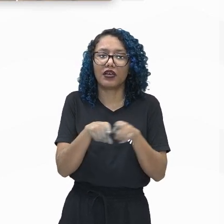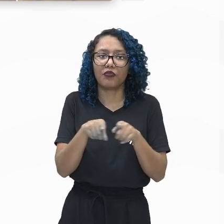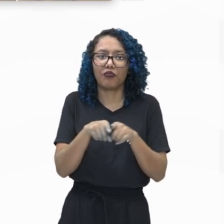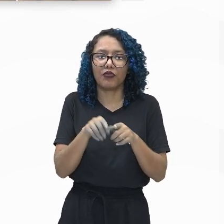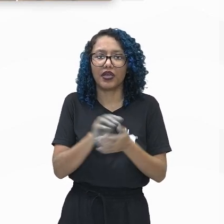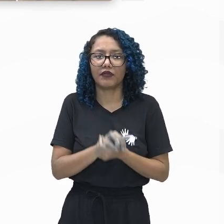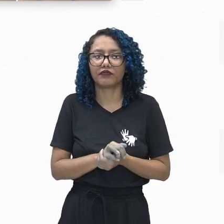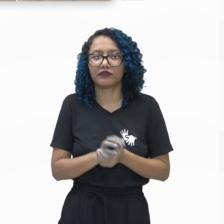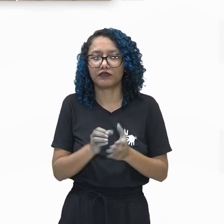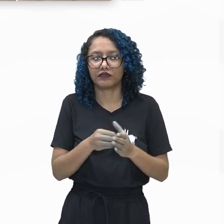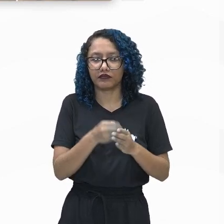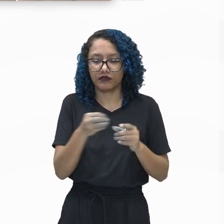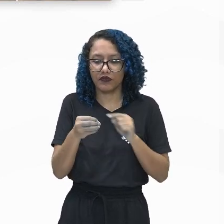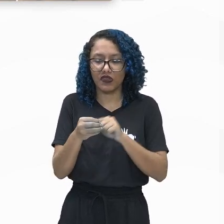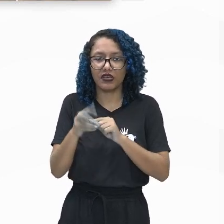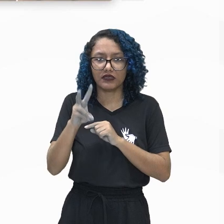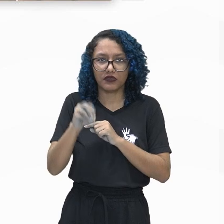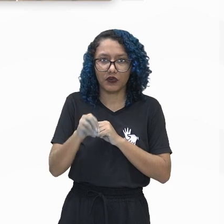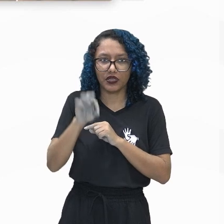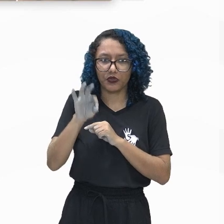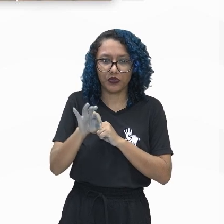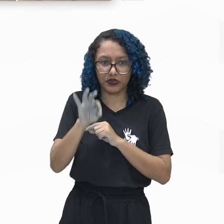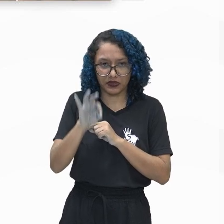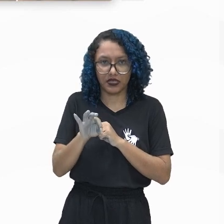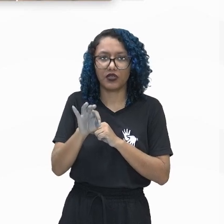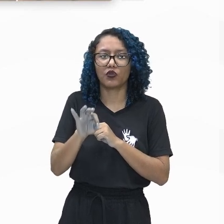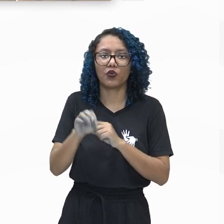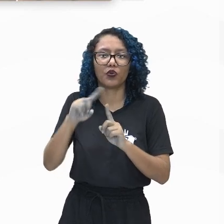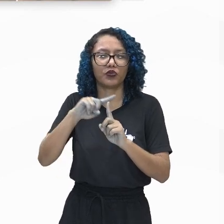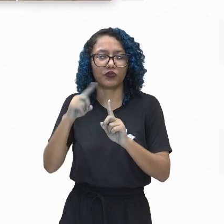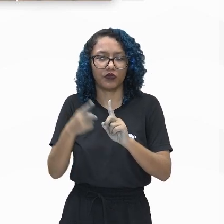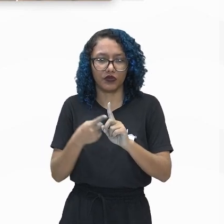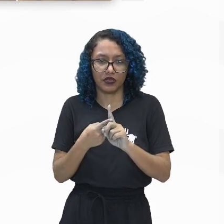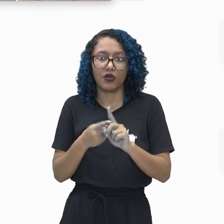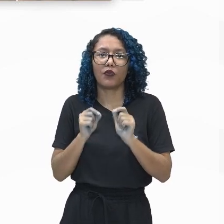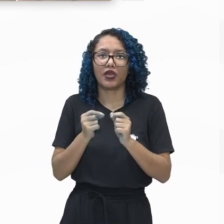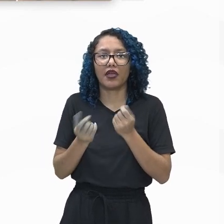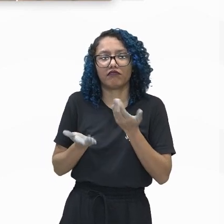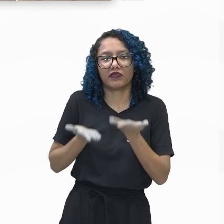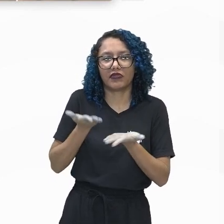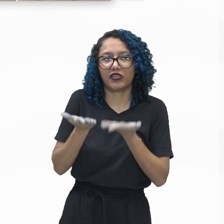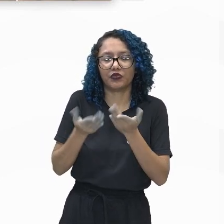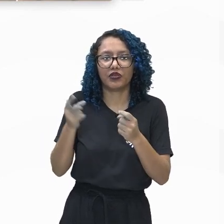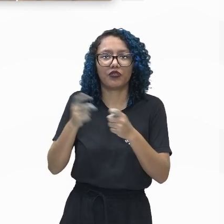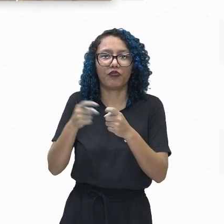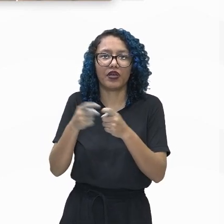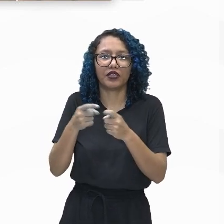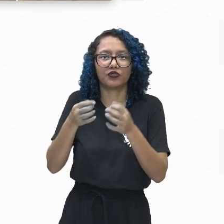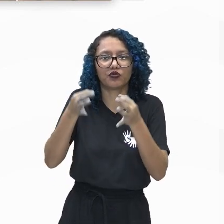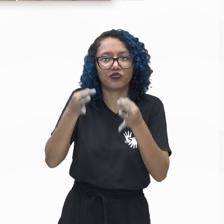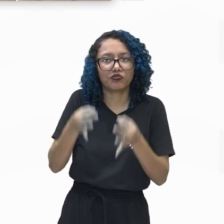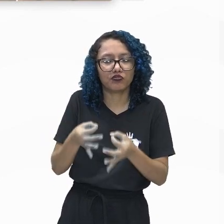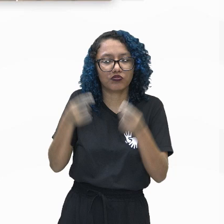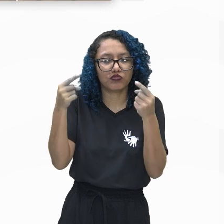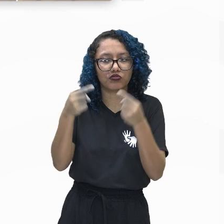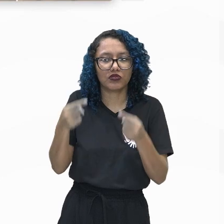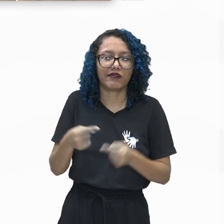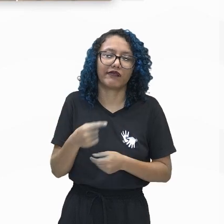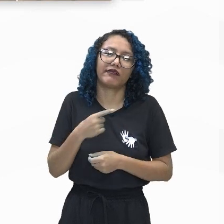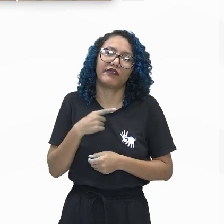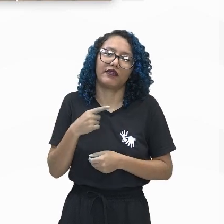das gestantes em regiões de desenvolvimento recebem adequada assistência médica. Então, note que